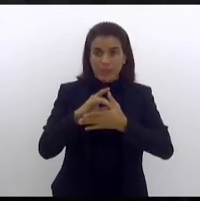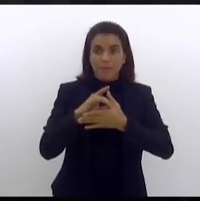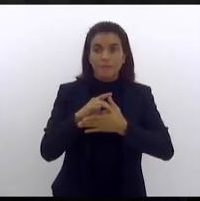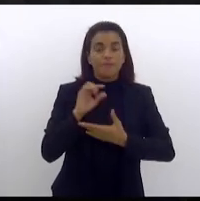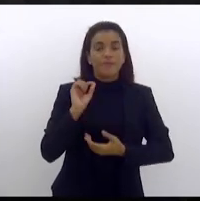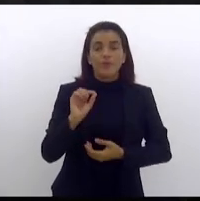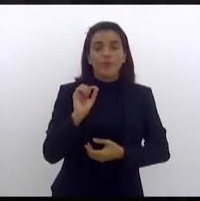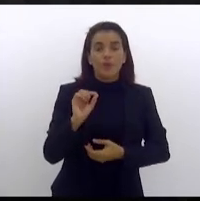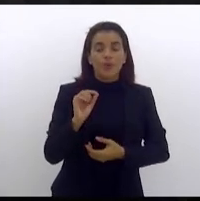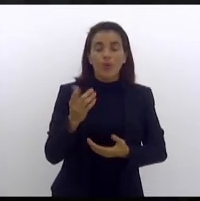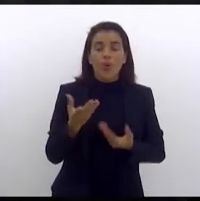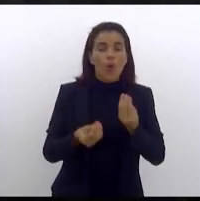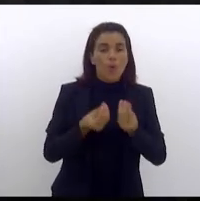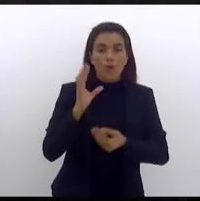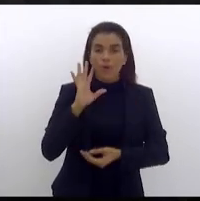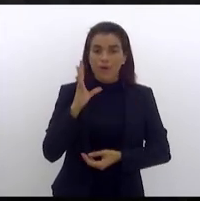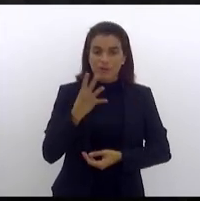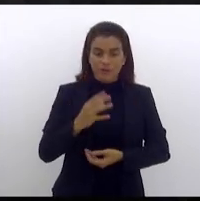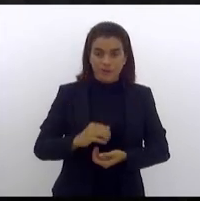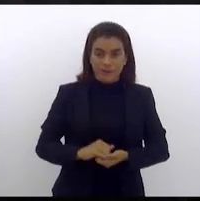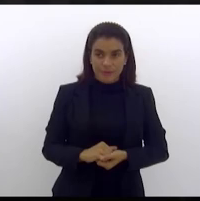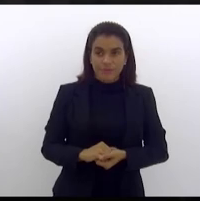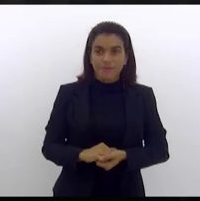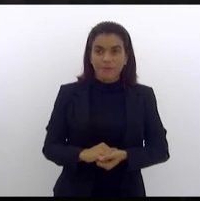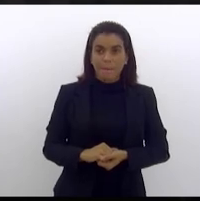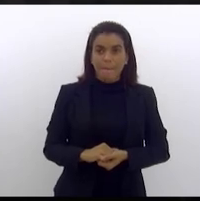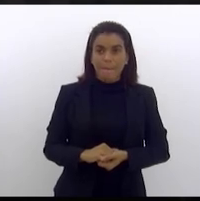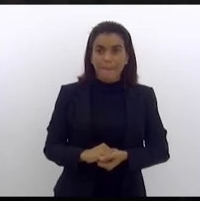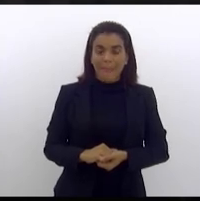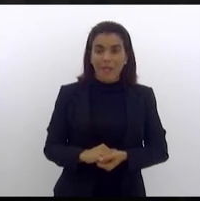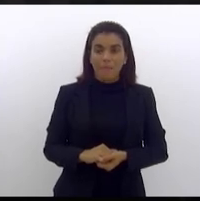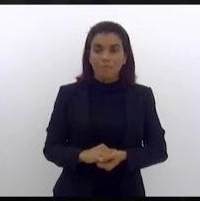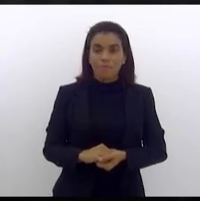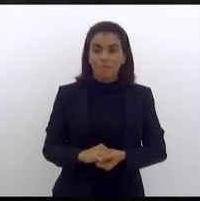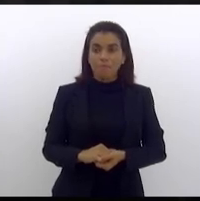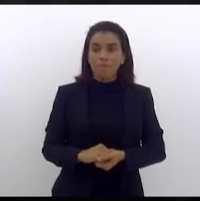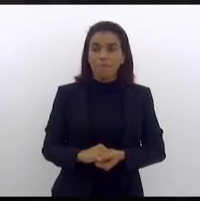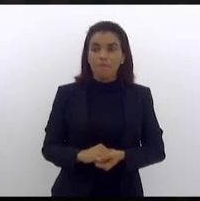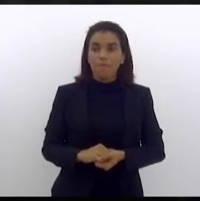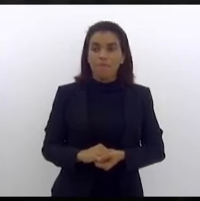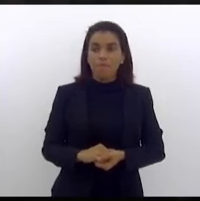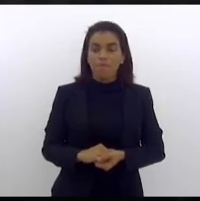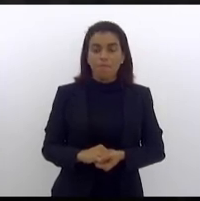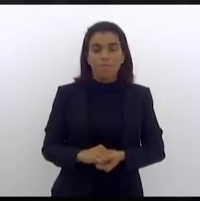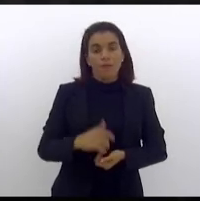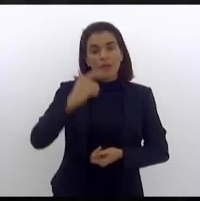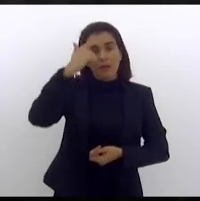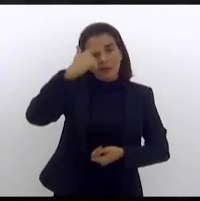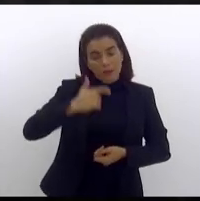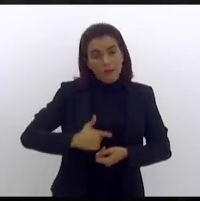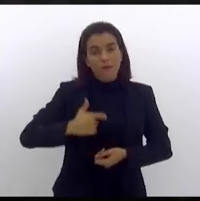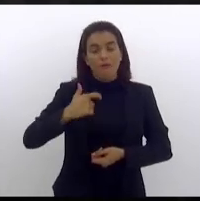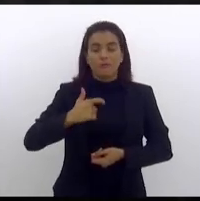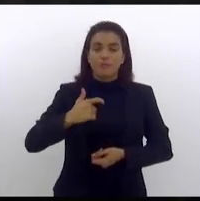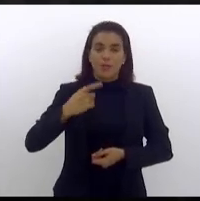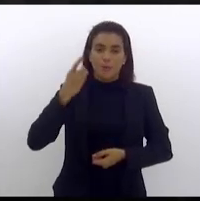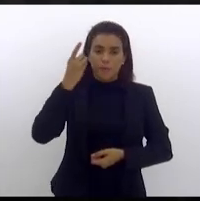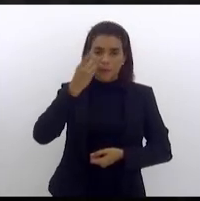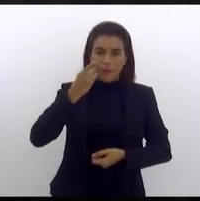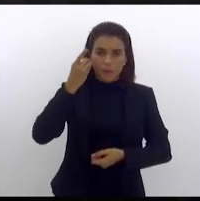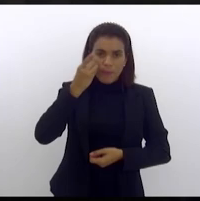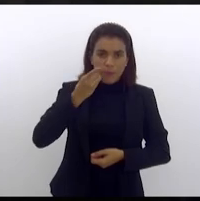como e apesar de eu ser um